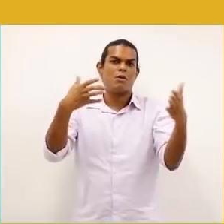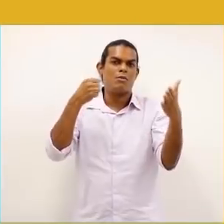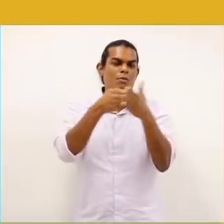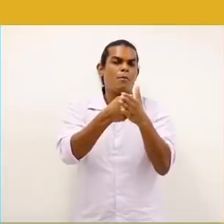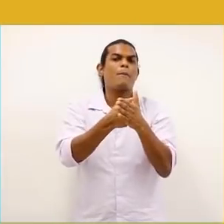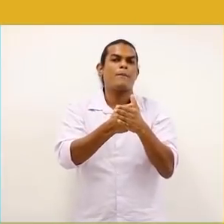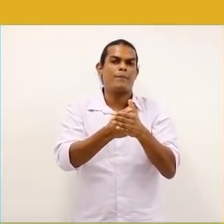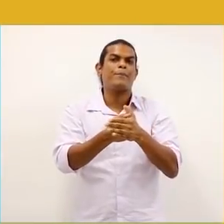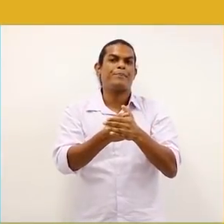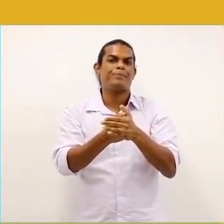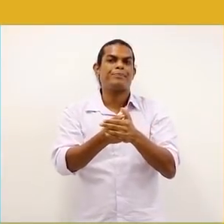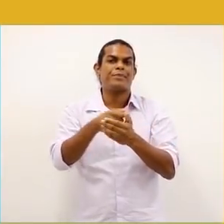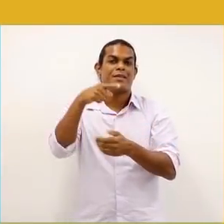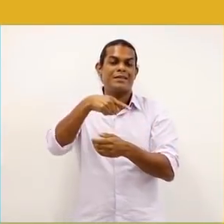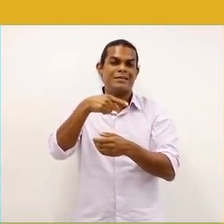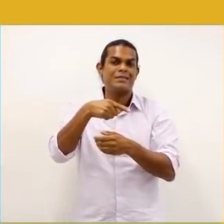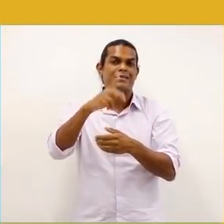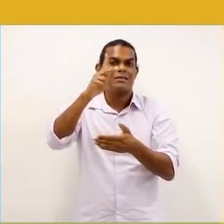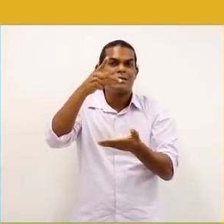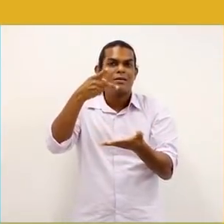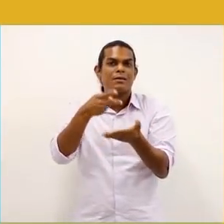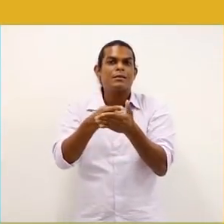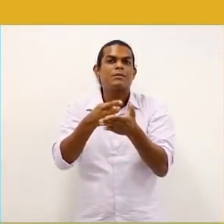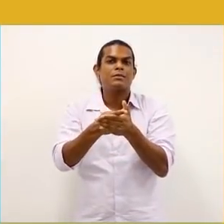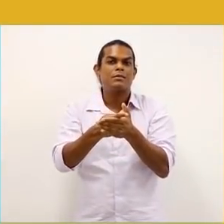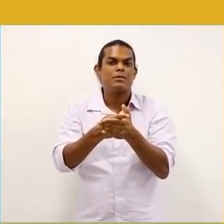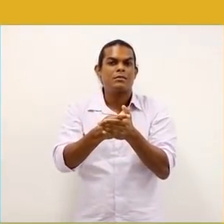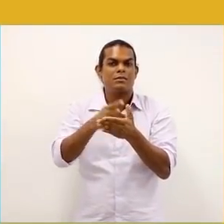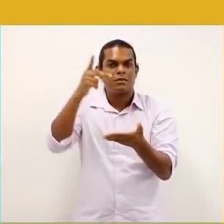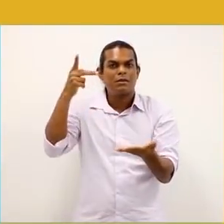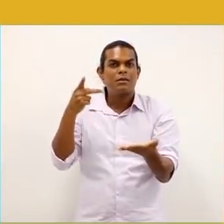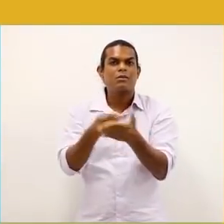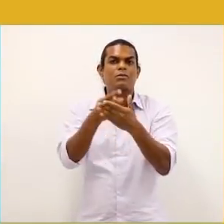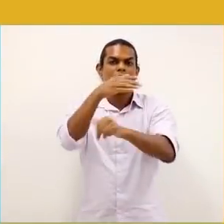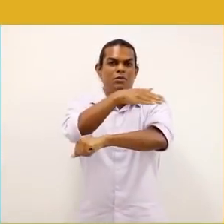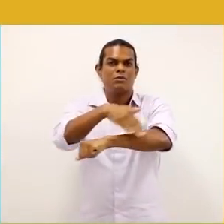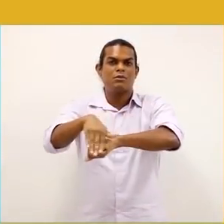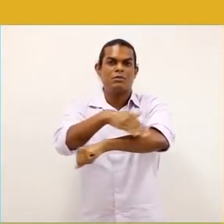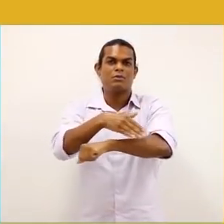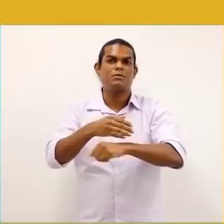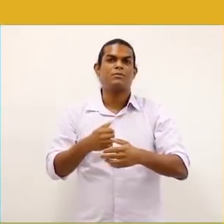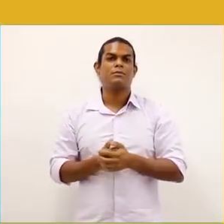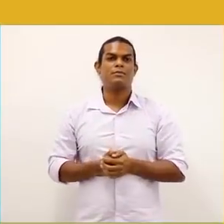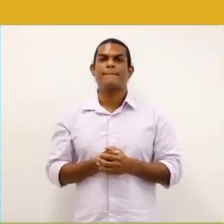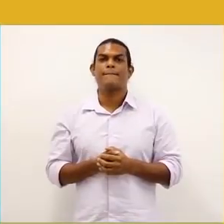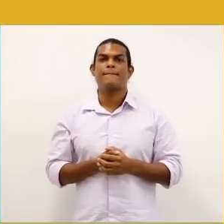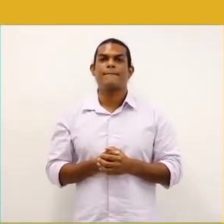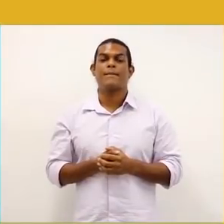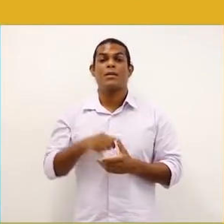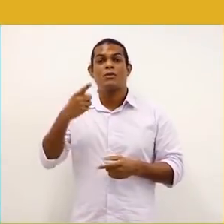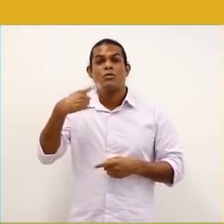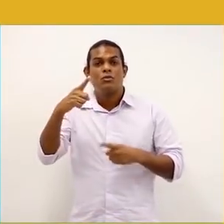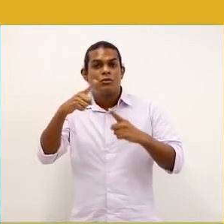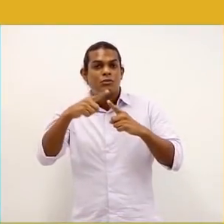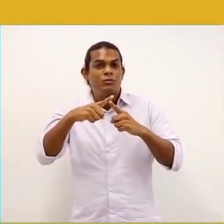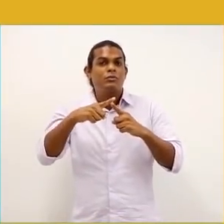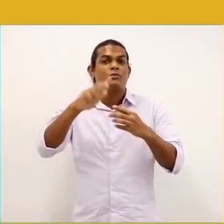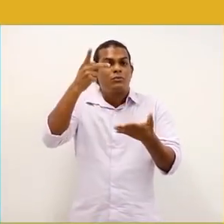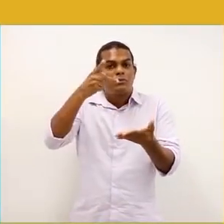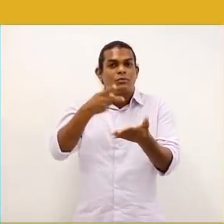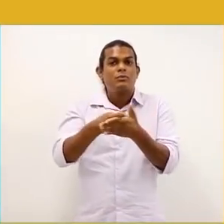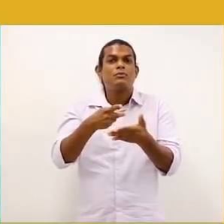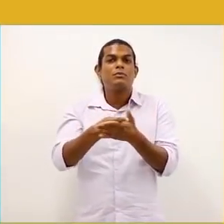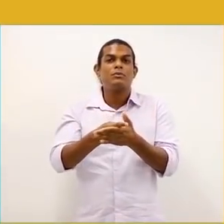trabalhador, no percurso de deslocamento entre a sua residência e o local de trabalho, ou vice-versa, vier a sofrer. Outro tipo de acidente que nós encontramos são